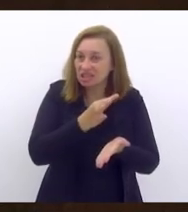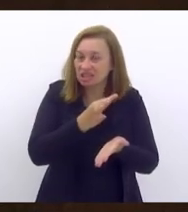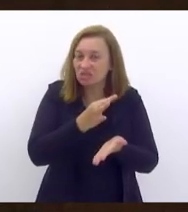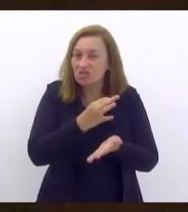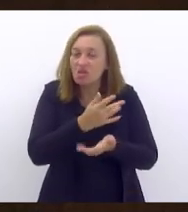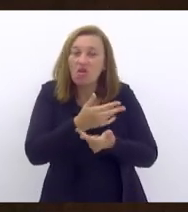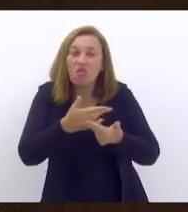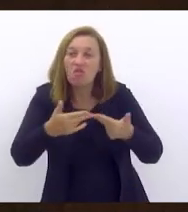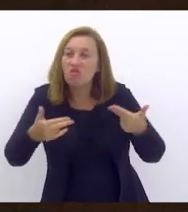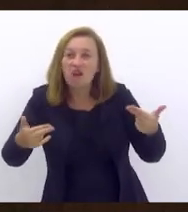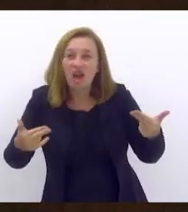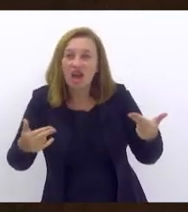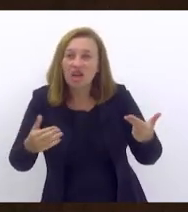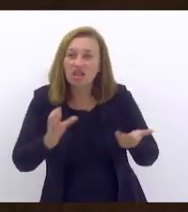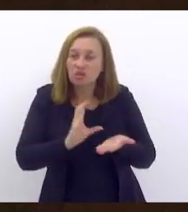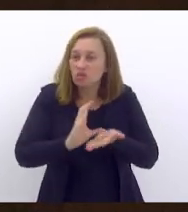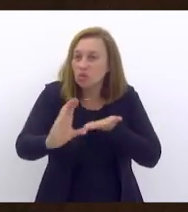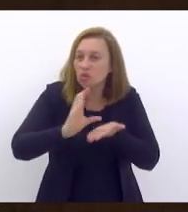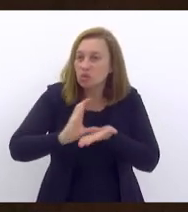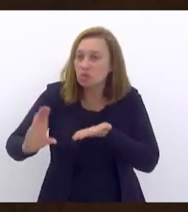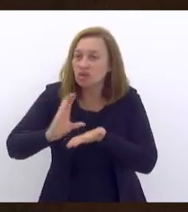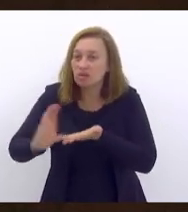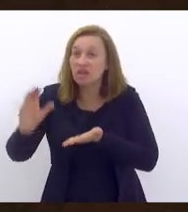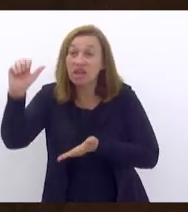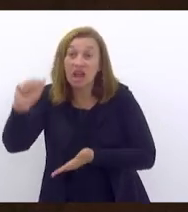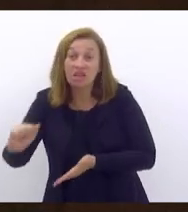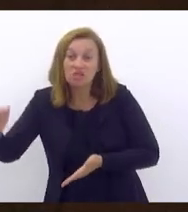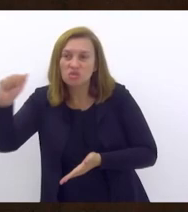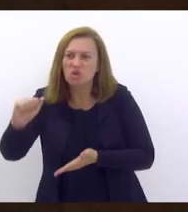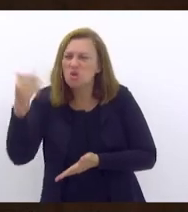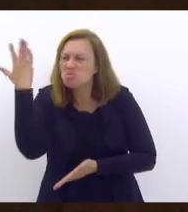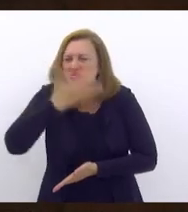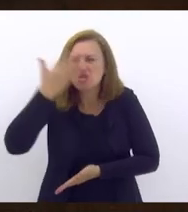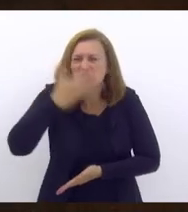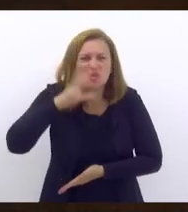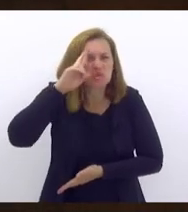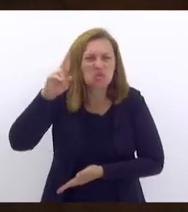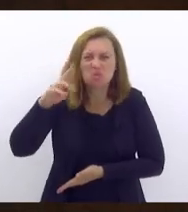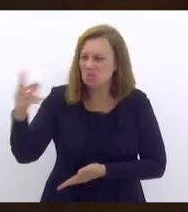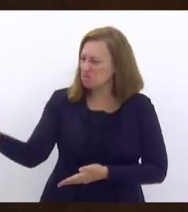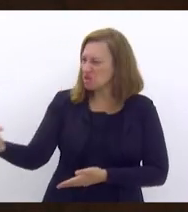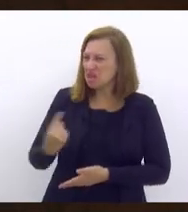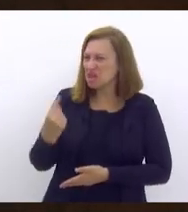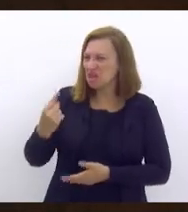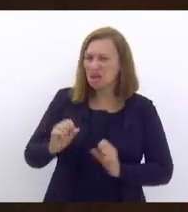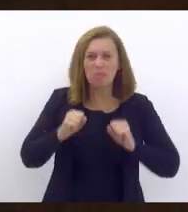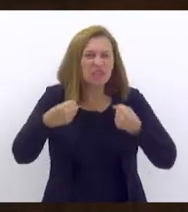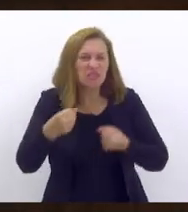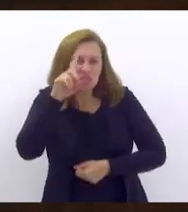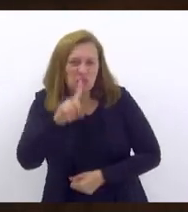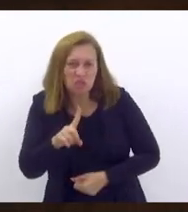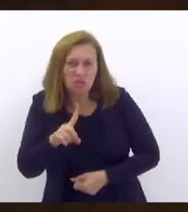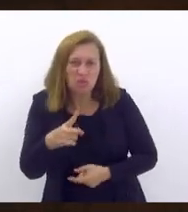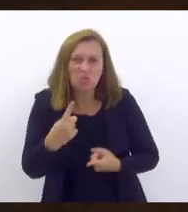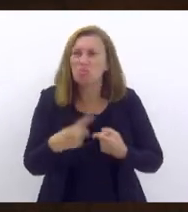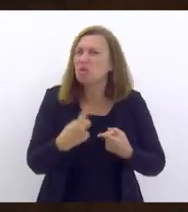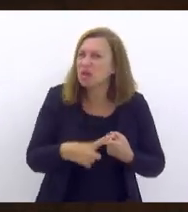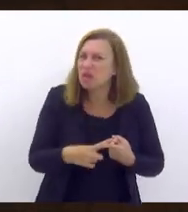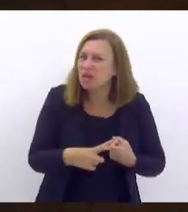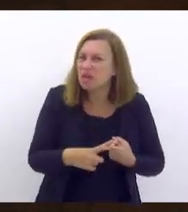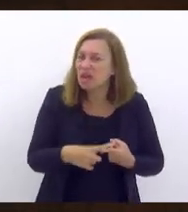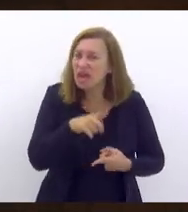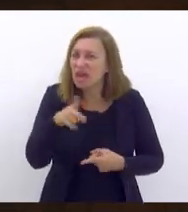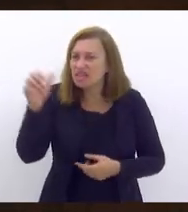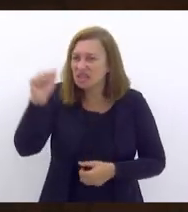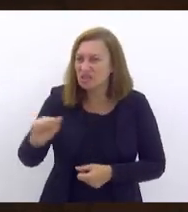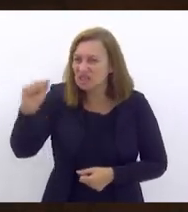milionárias através de associações, e eu nunca vi o senhor vindo aqui para defender esses diretores, porque essas